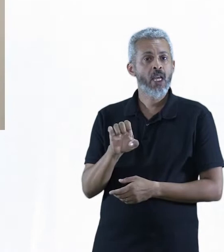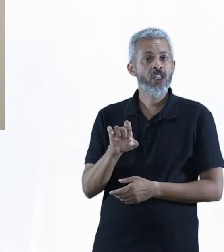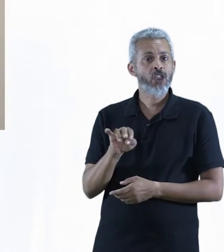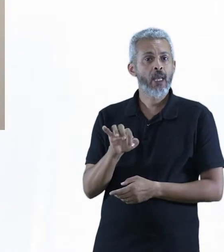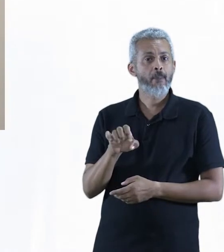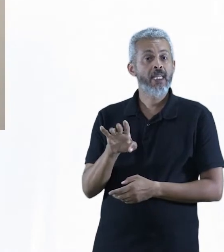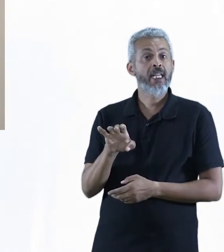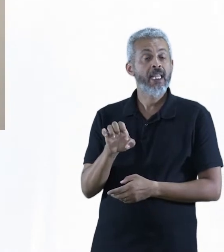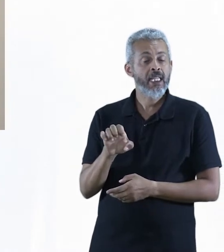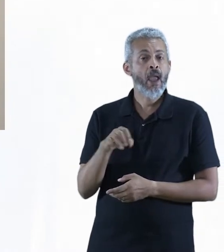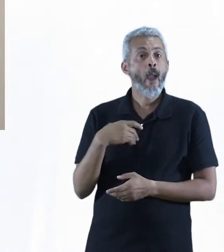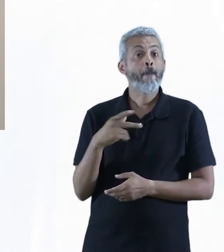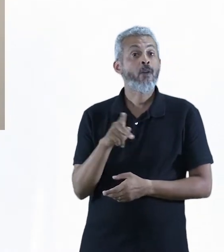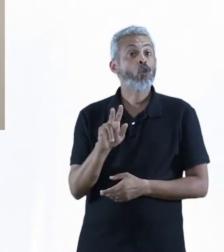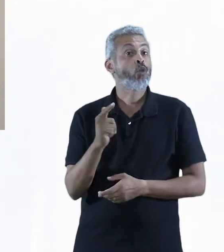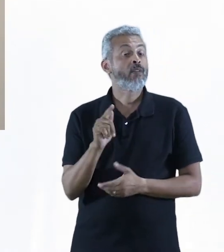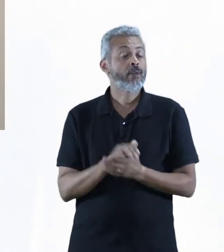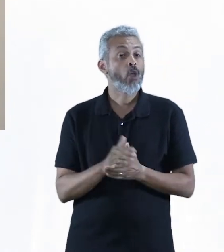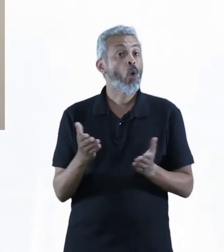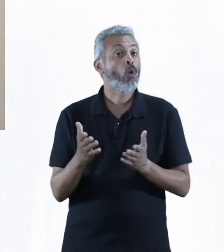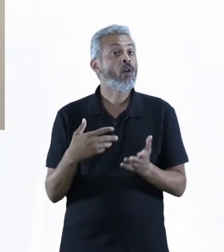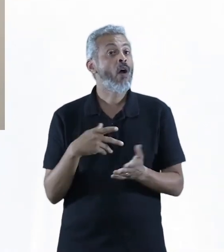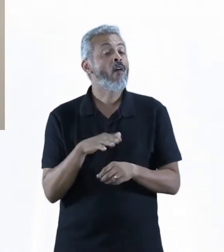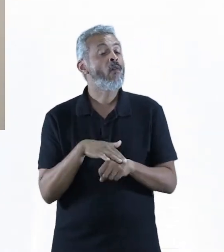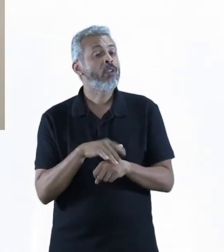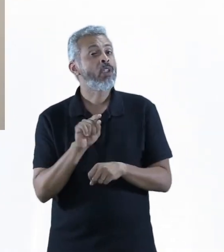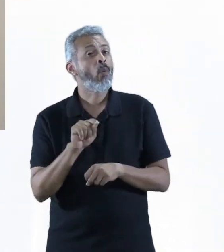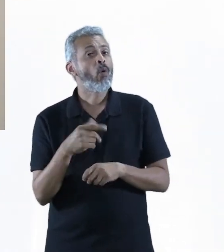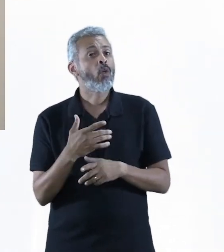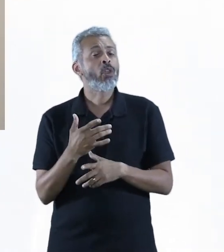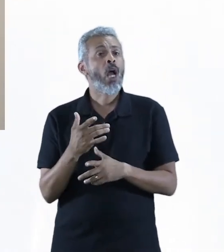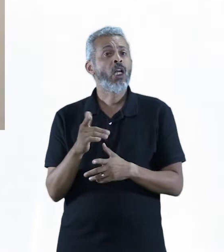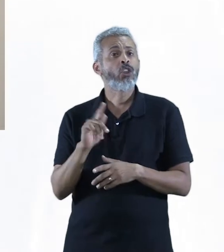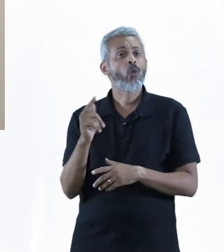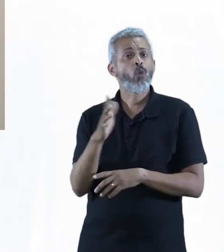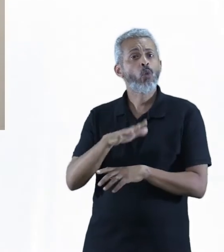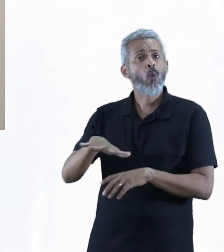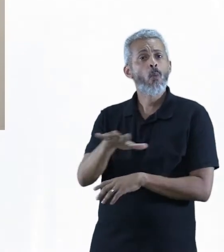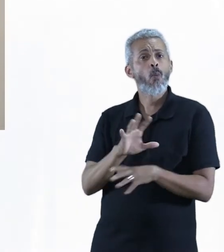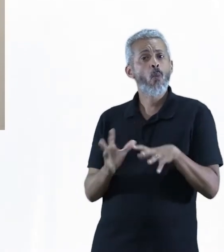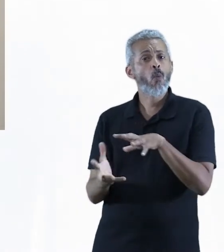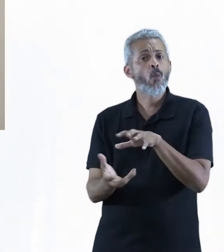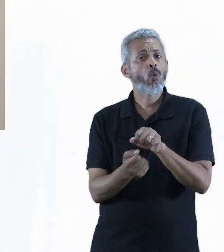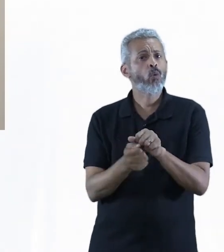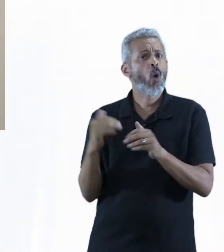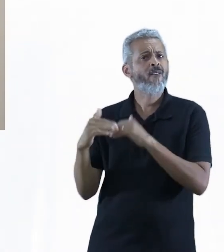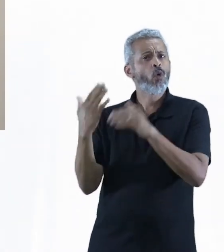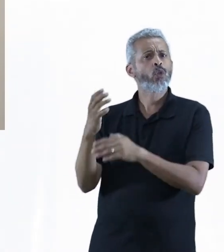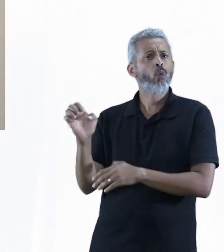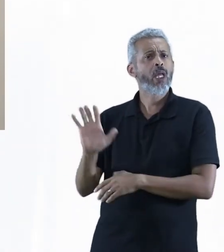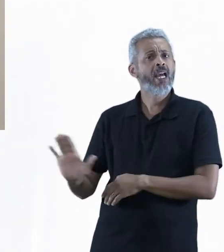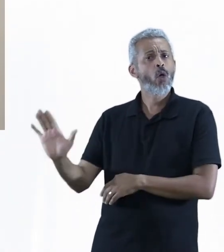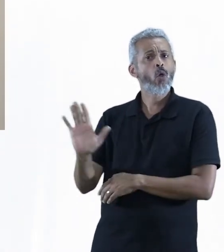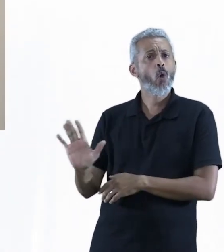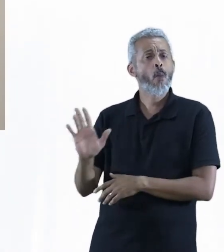professor de Geografia, e hoje nós vamos falar um pouquinho sobre a hegemonia europeia no mundo. Na verdade, vamos falar um pouquinho sobre essa evolução da Europa